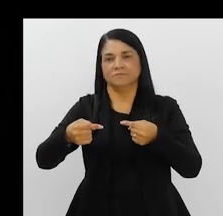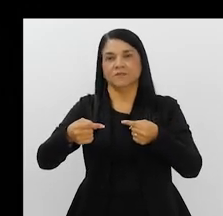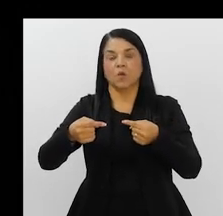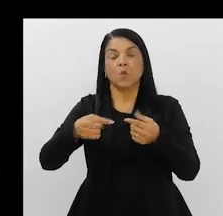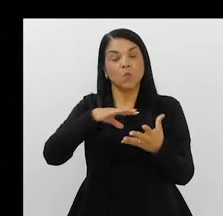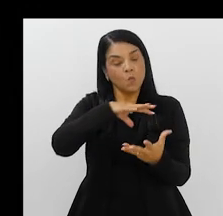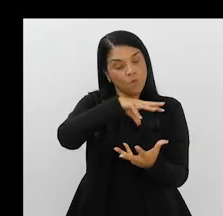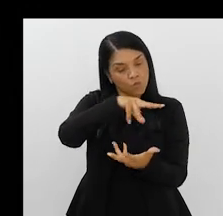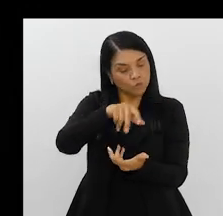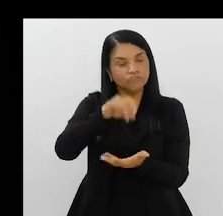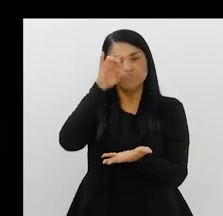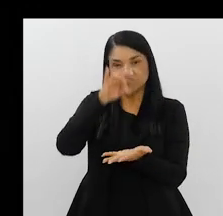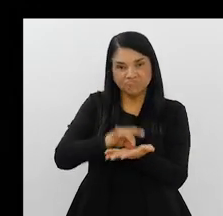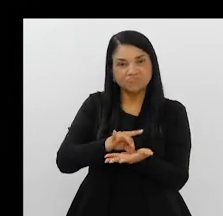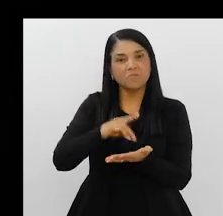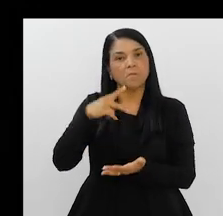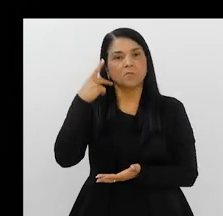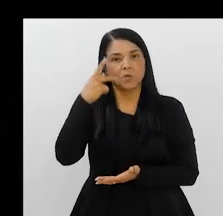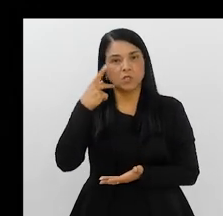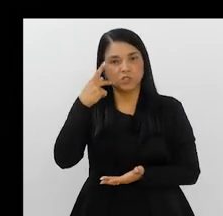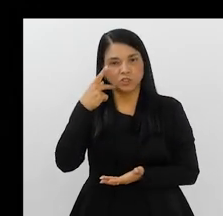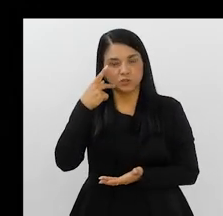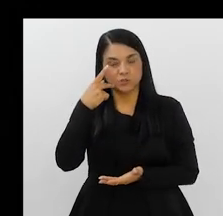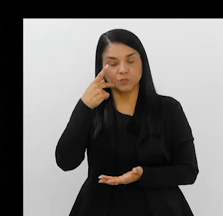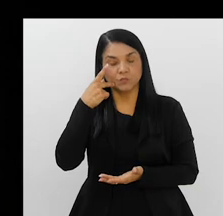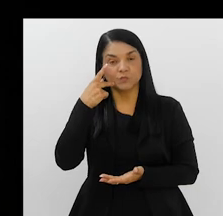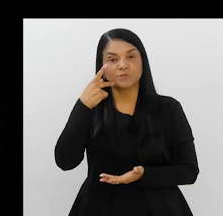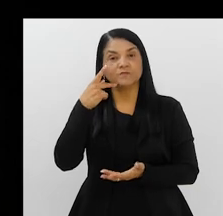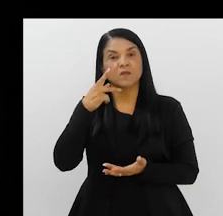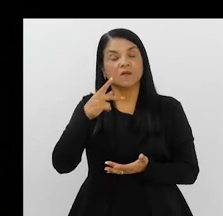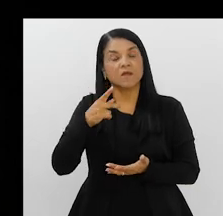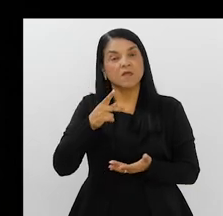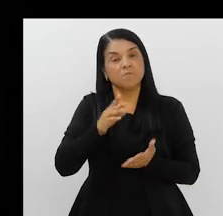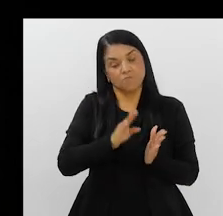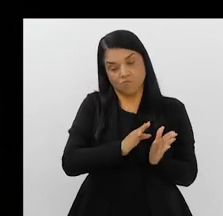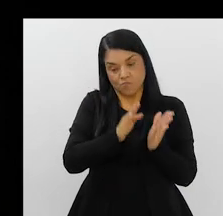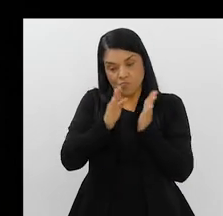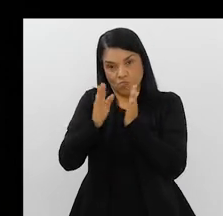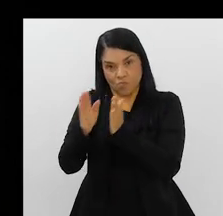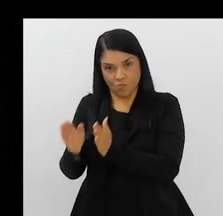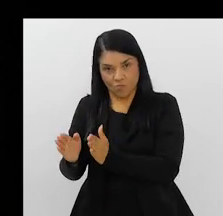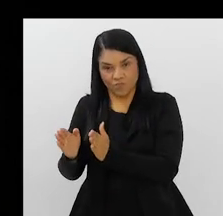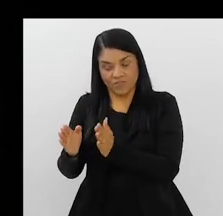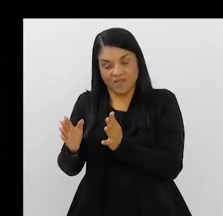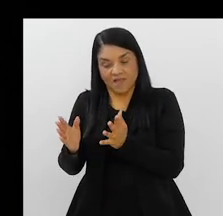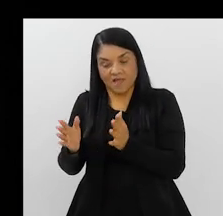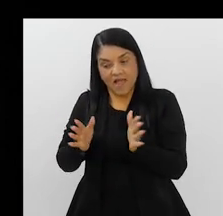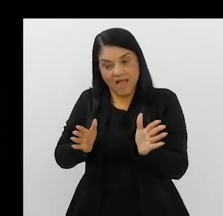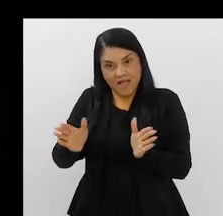sei o quê. O mundo está politizado. E por um certo lado, essa